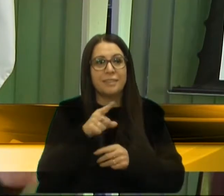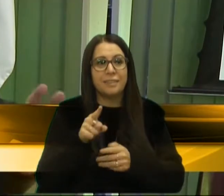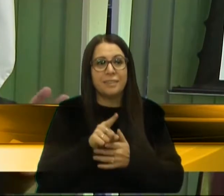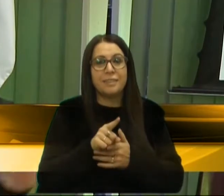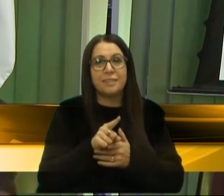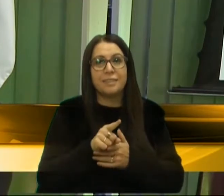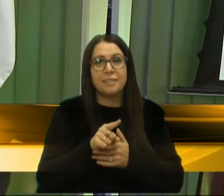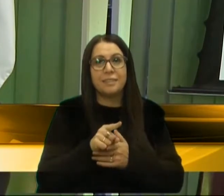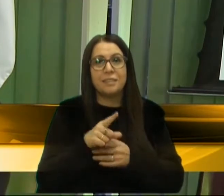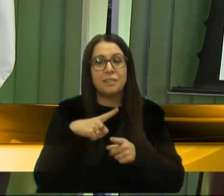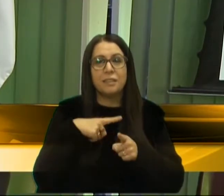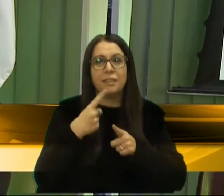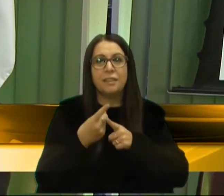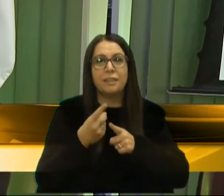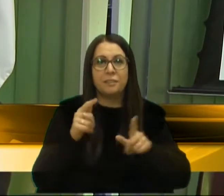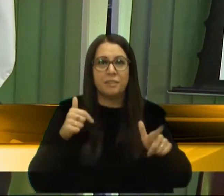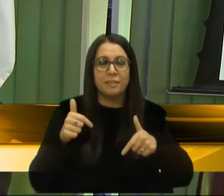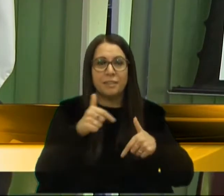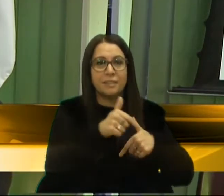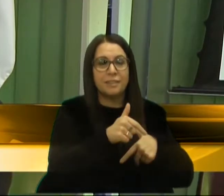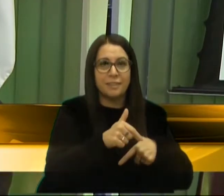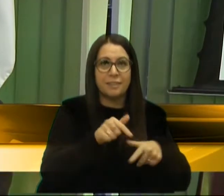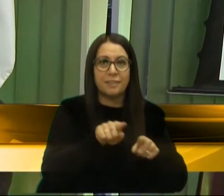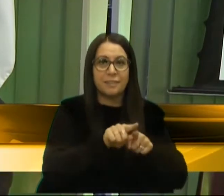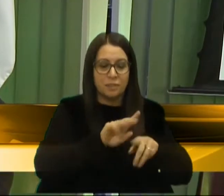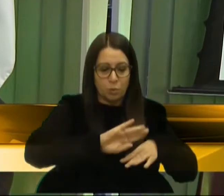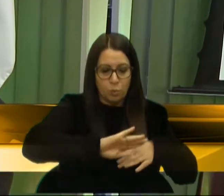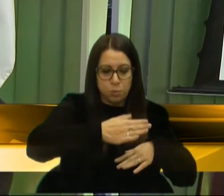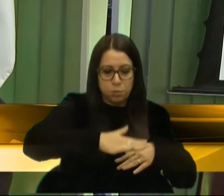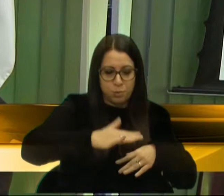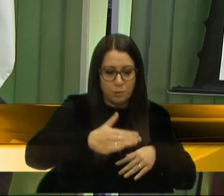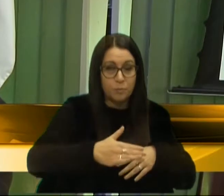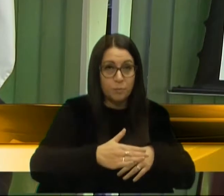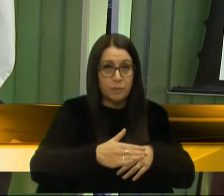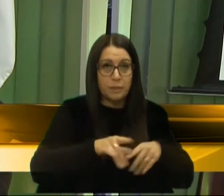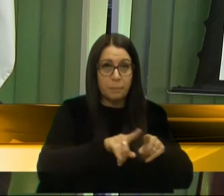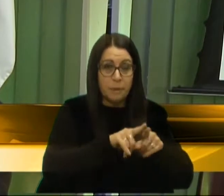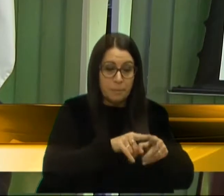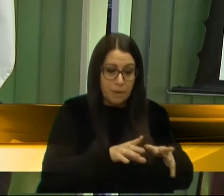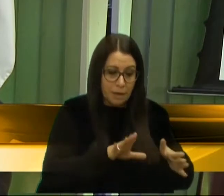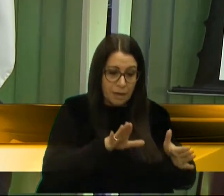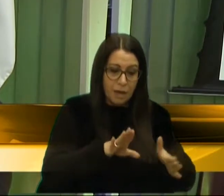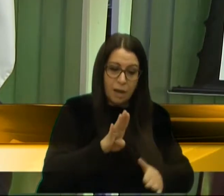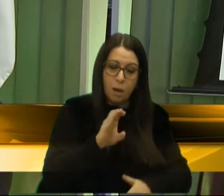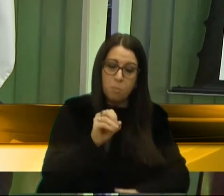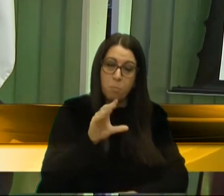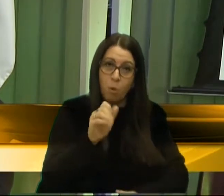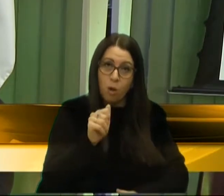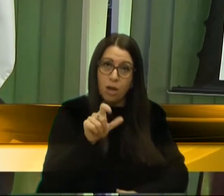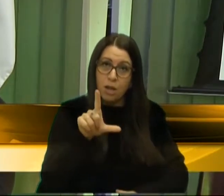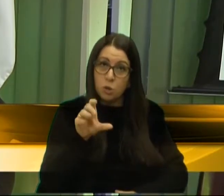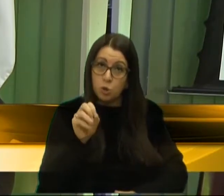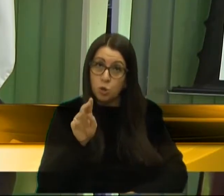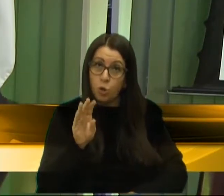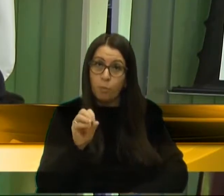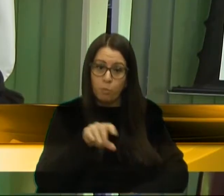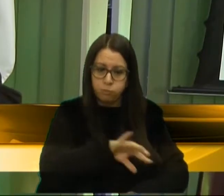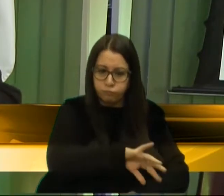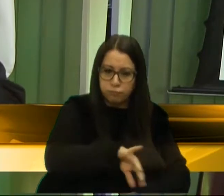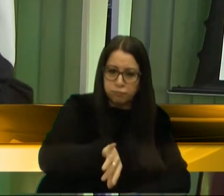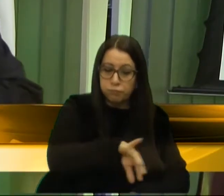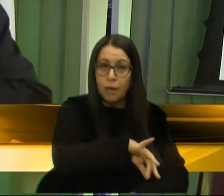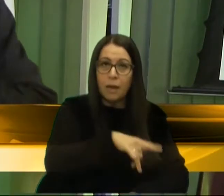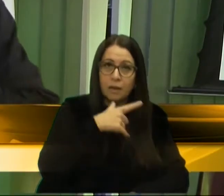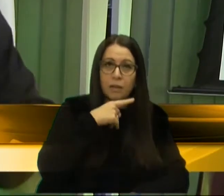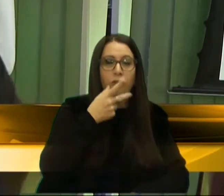se contém esse trabalho de operação, está a desentupir boca de lobo. Eu quero dizer que já falei várias vezes